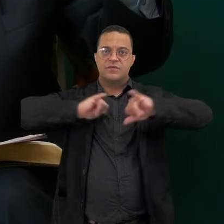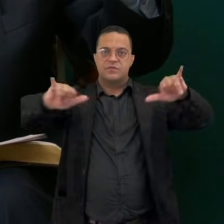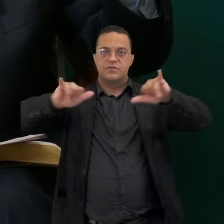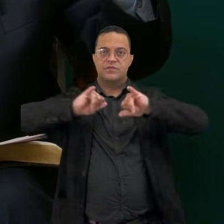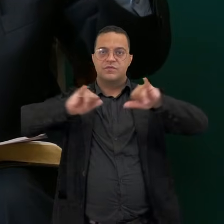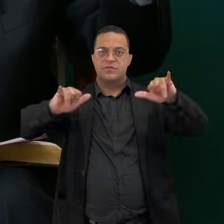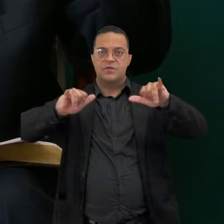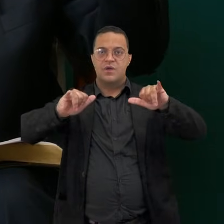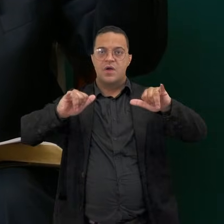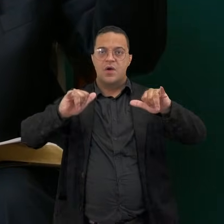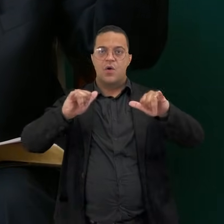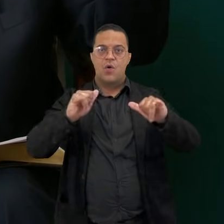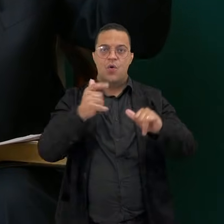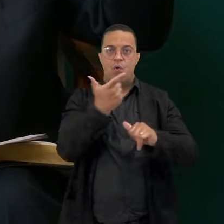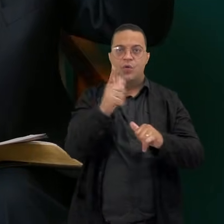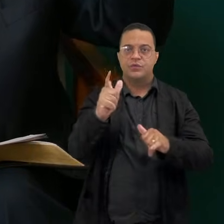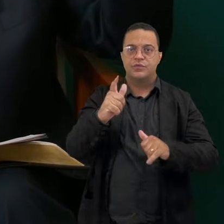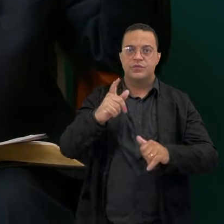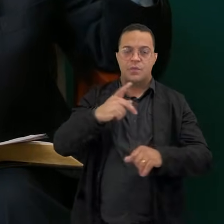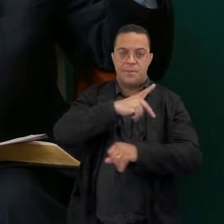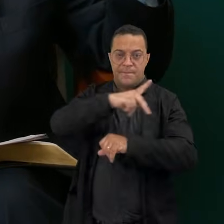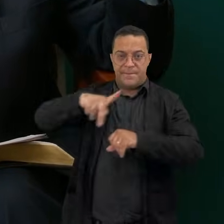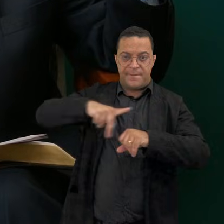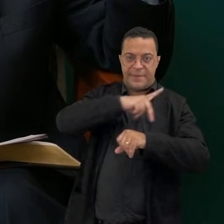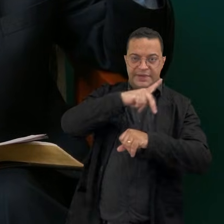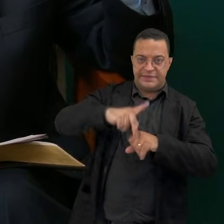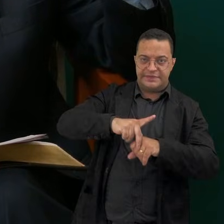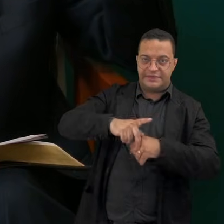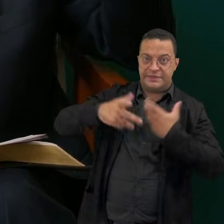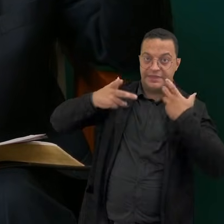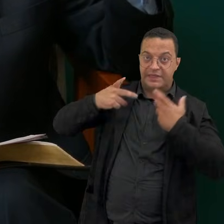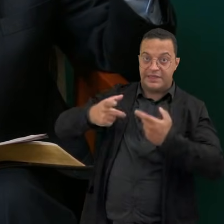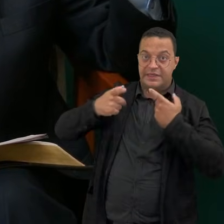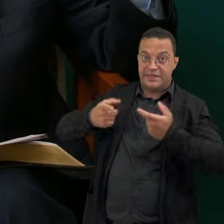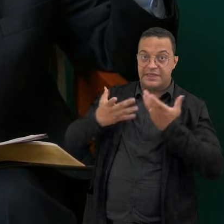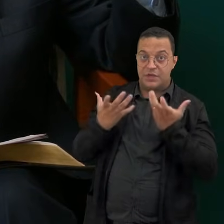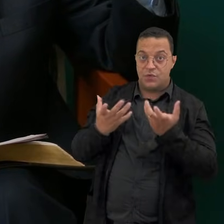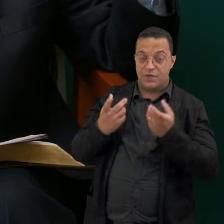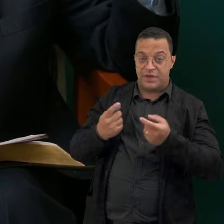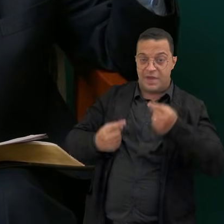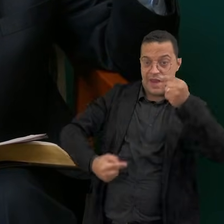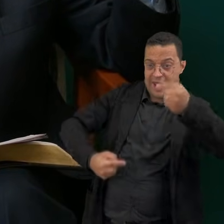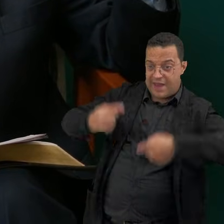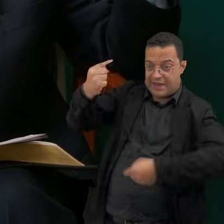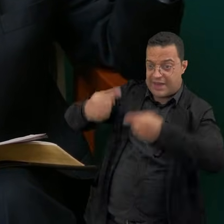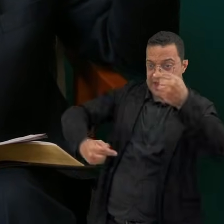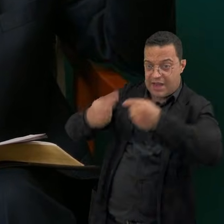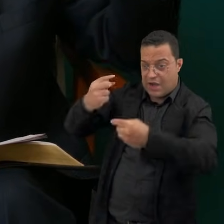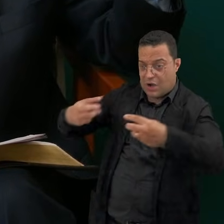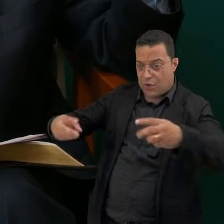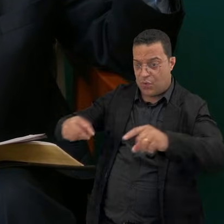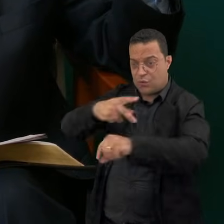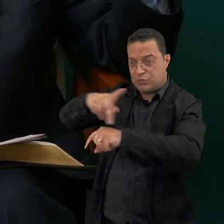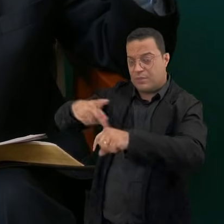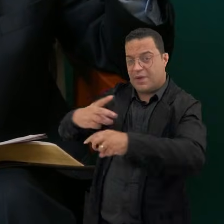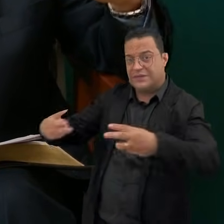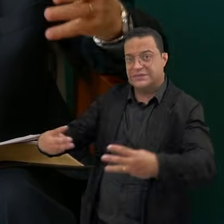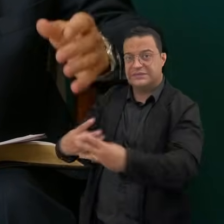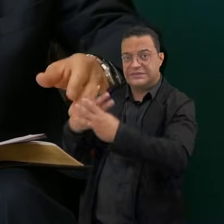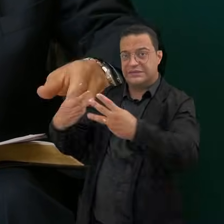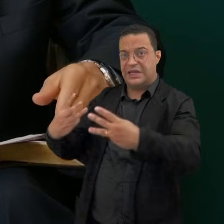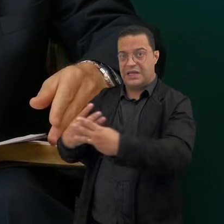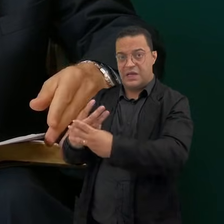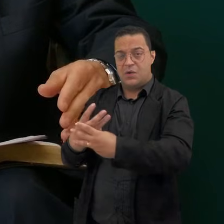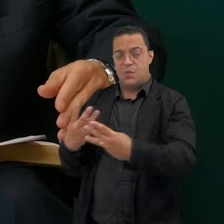guerra a Israel. Quer dizer, um país no seu primeiro dia, nas suas primeiras horas de existência, enfrentar uma guerra, a Guerra